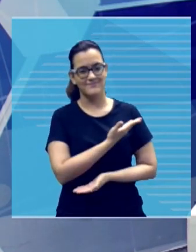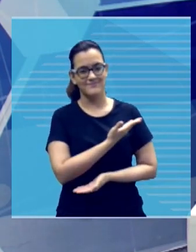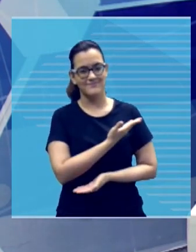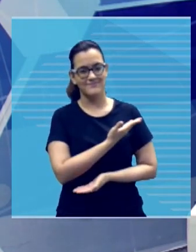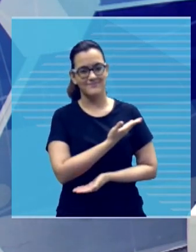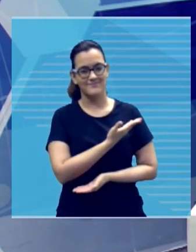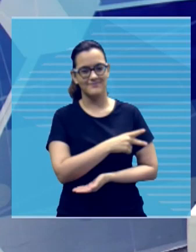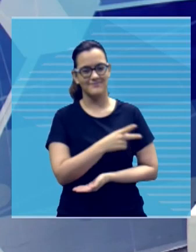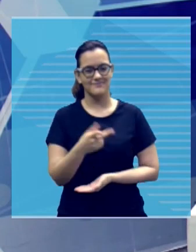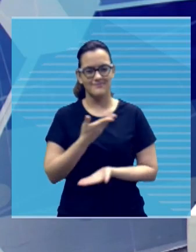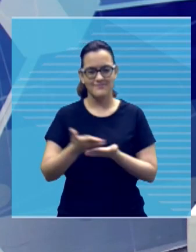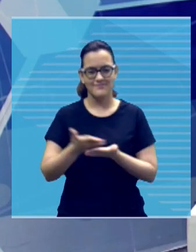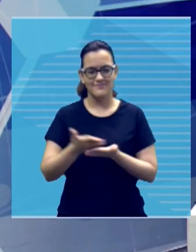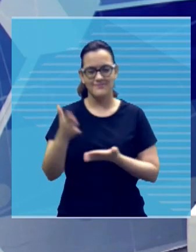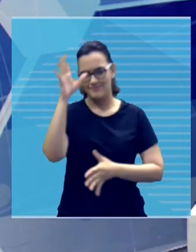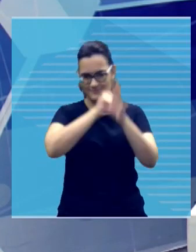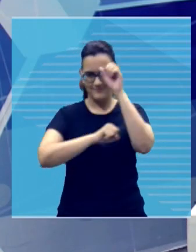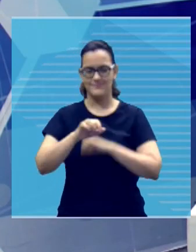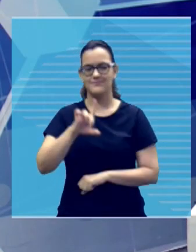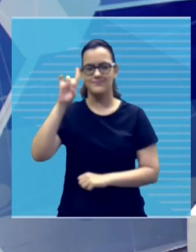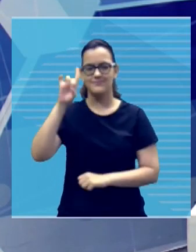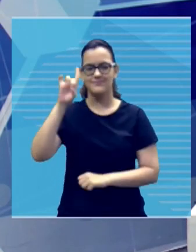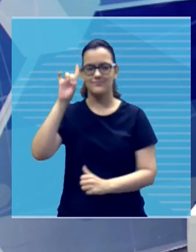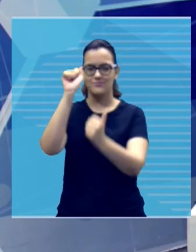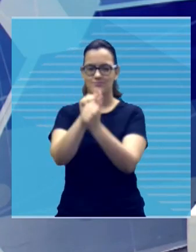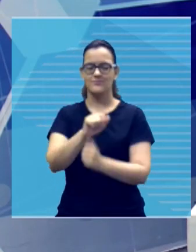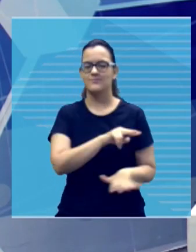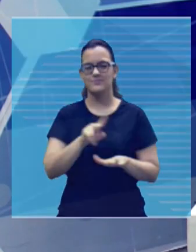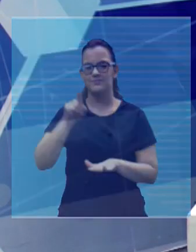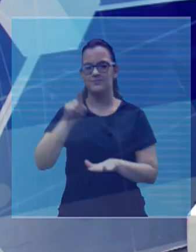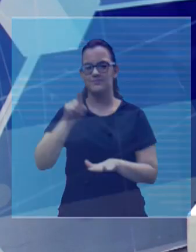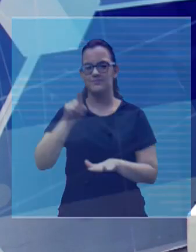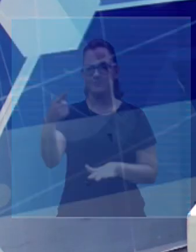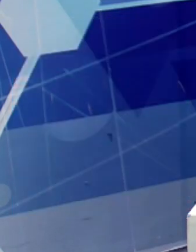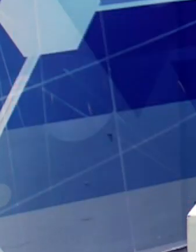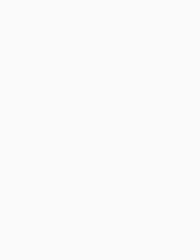as libras e fiquem com Deus até a próxima semana